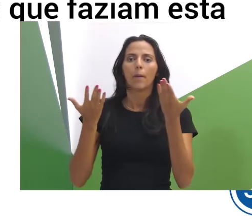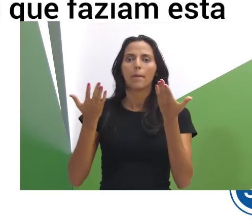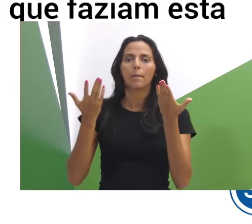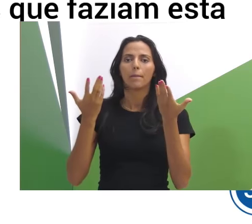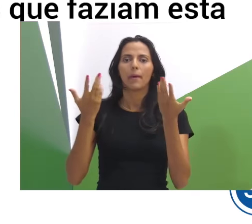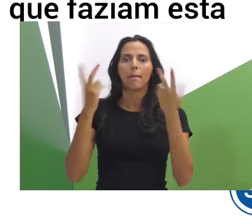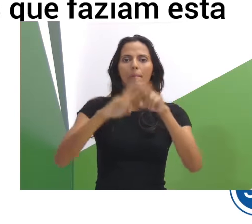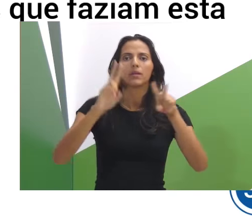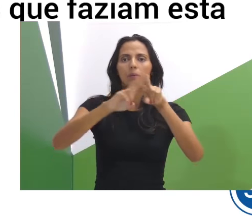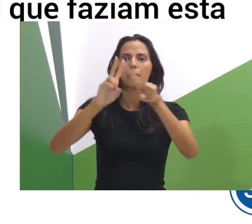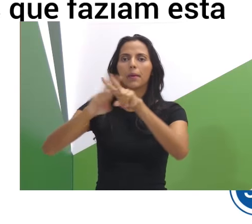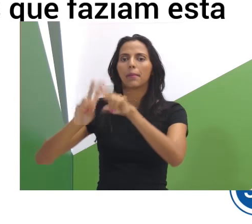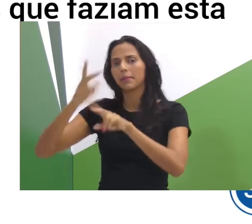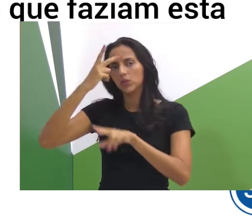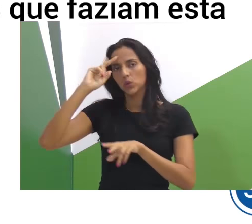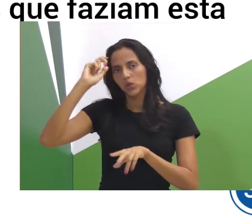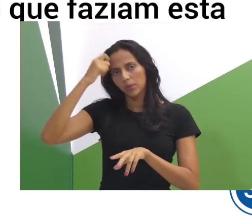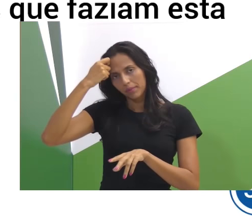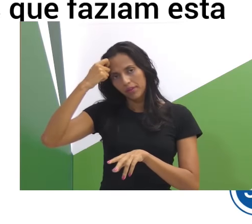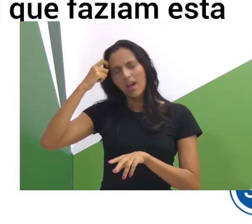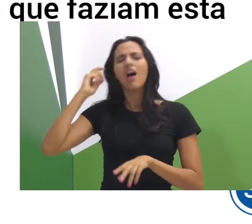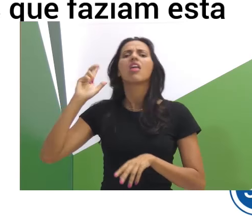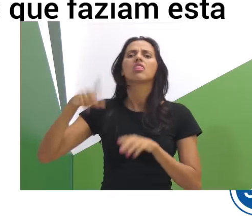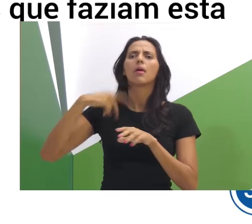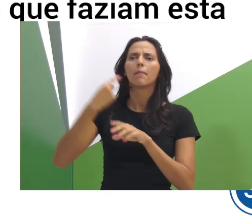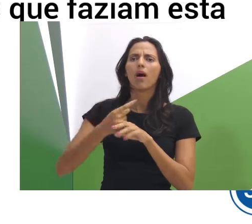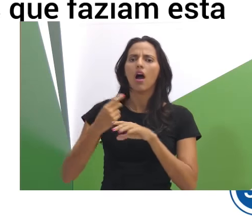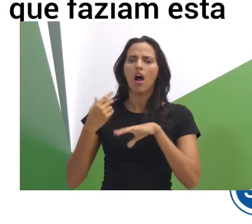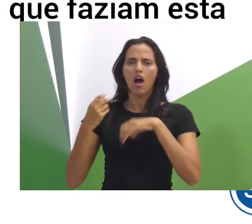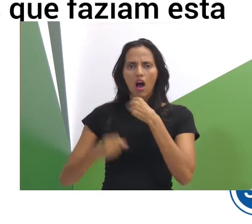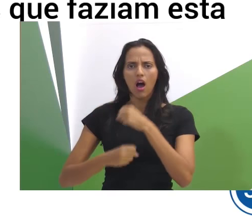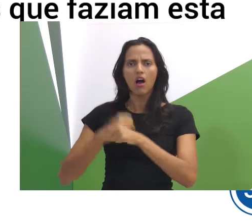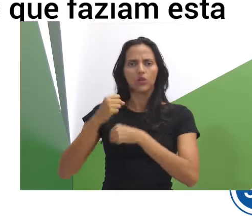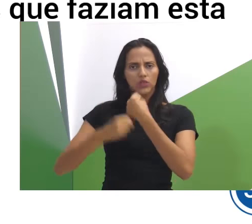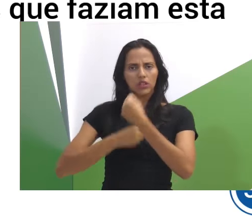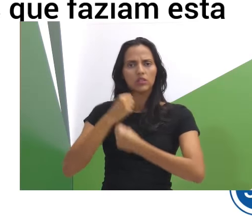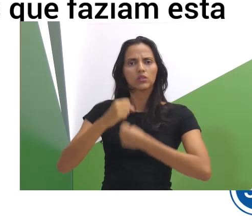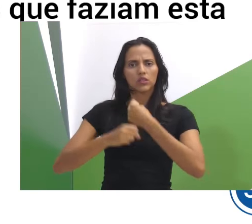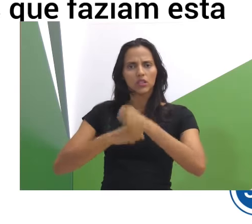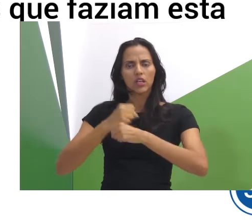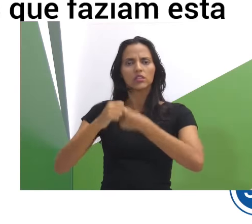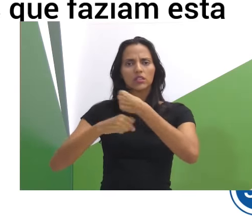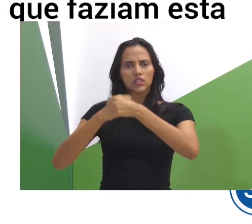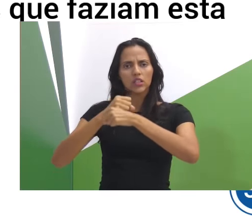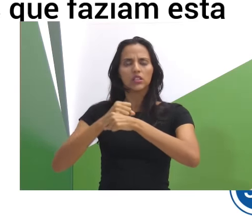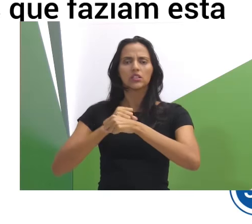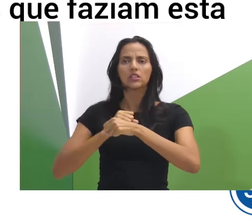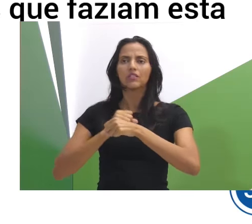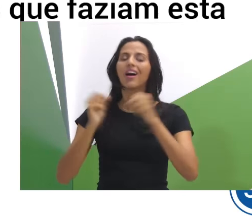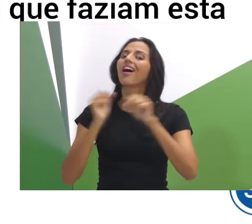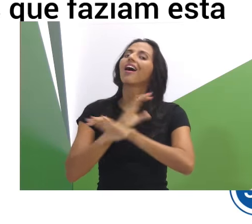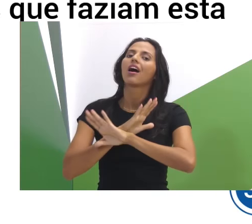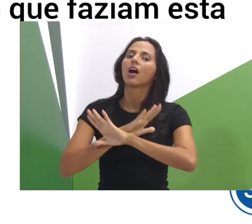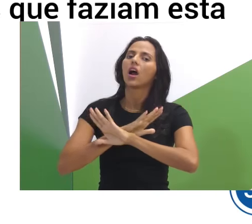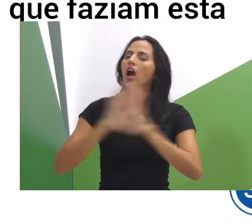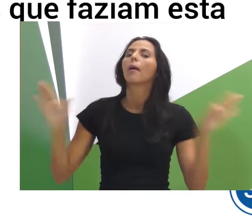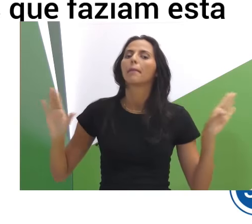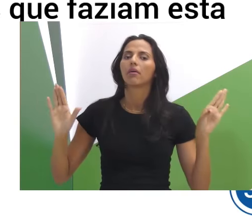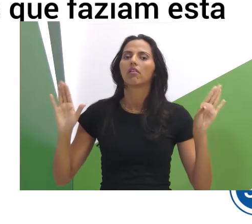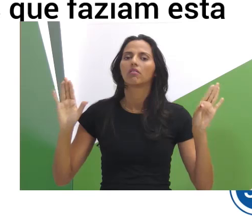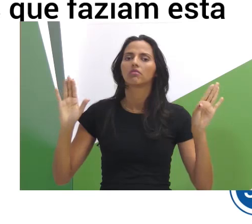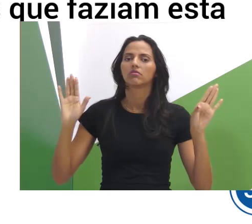advento da sua industrialização, ela vai passar a contestar porque ela, acabando com a escravidão, ela vai ter um mercado